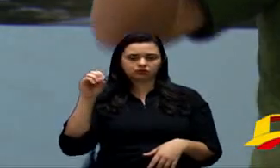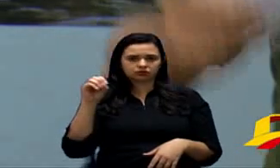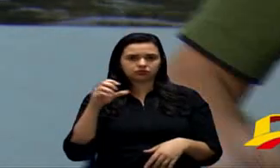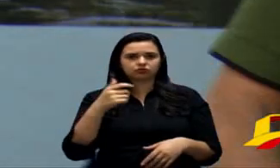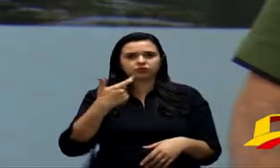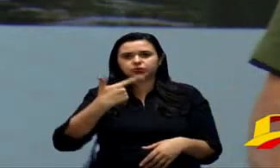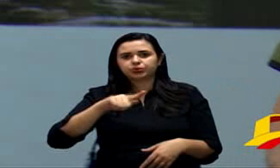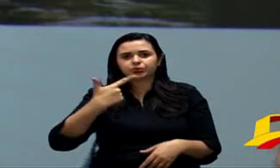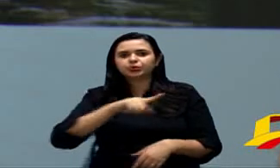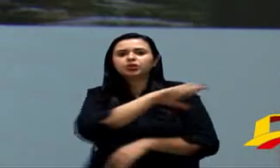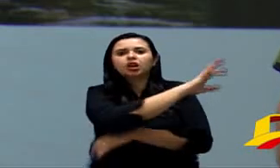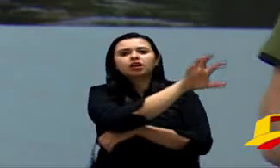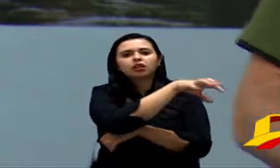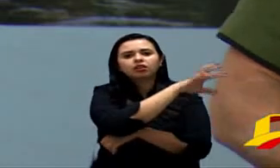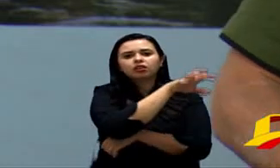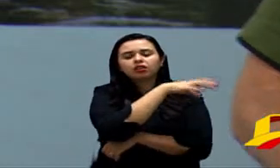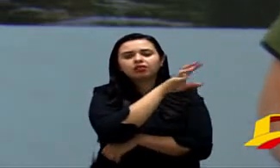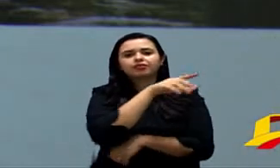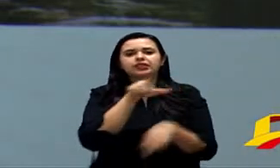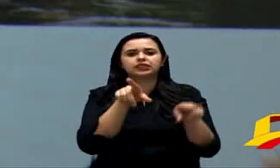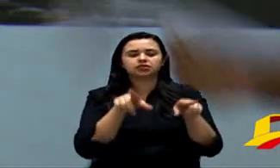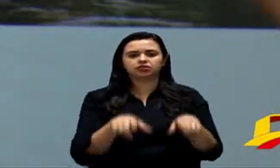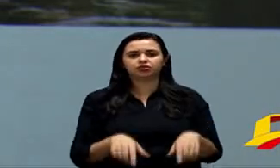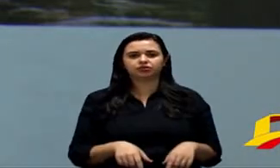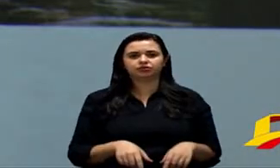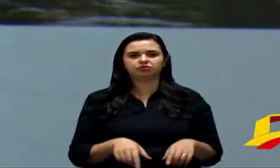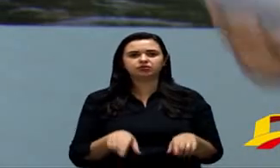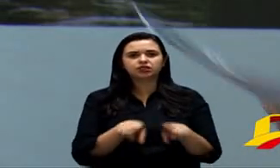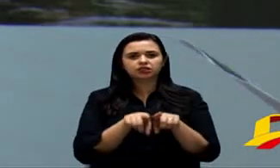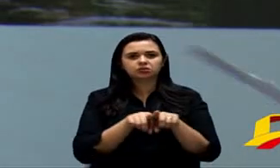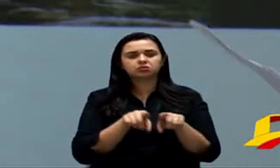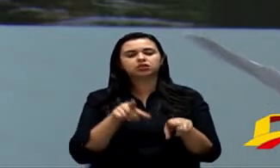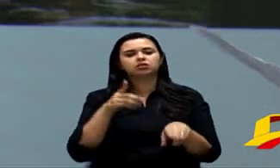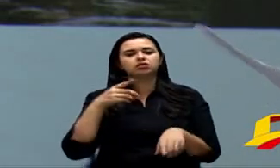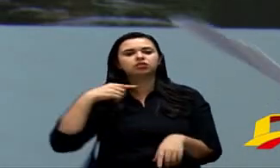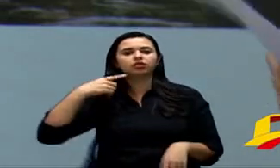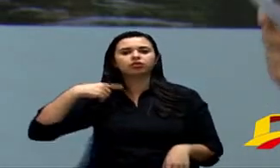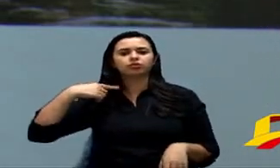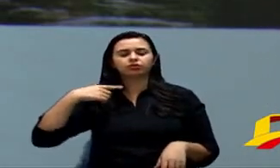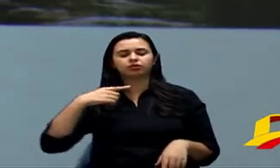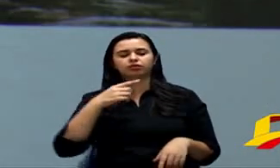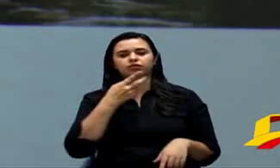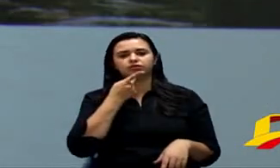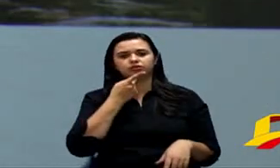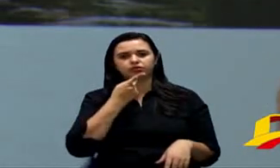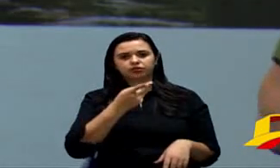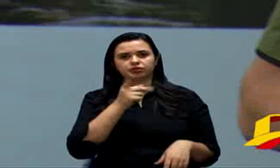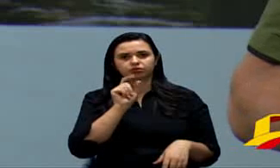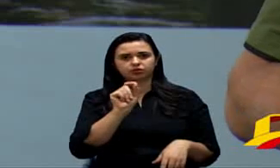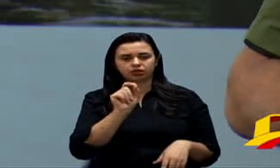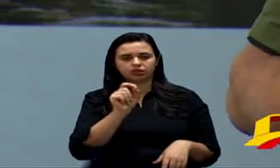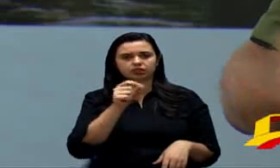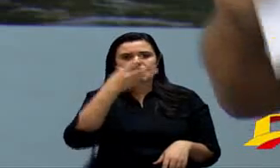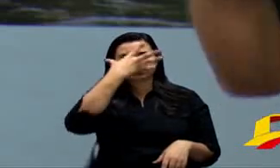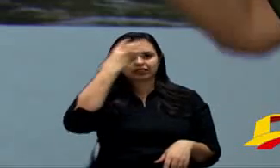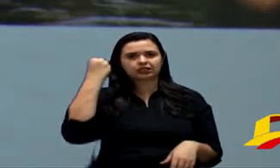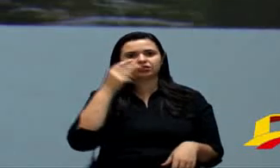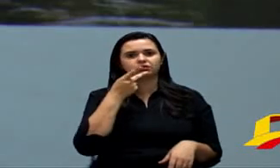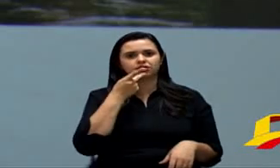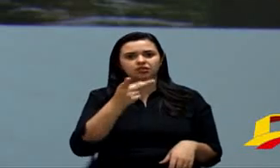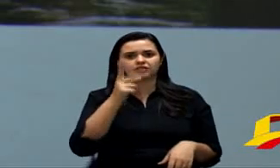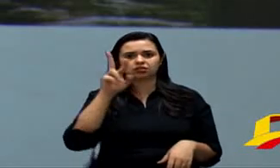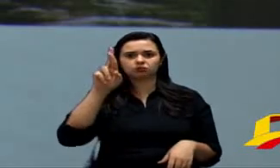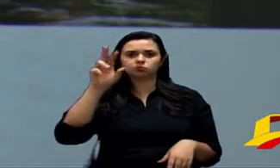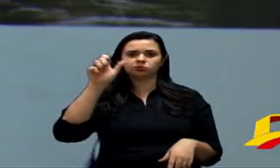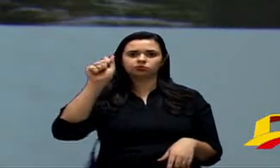essa aqui é a primeira coisa. Depois, a advogada falou de alguns casos e esqueceu de falar da Ramba, que demorou para